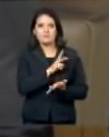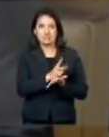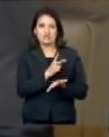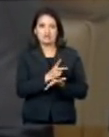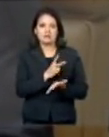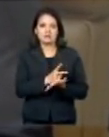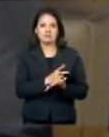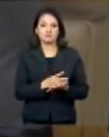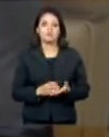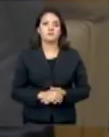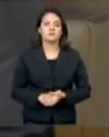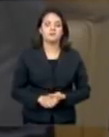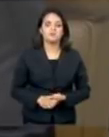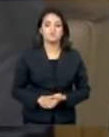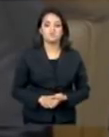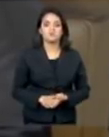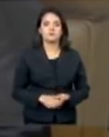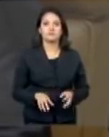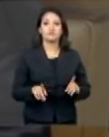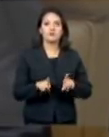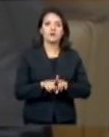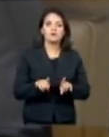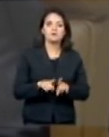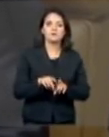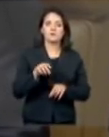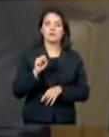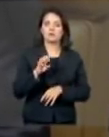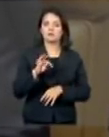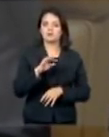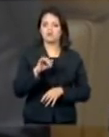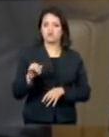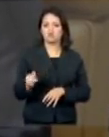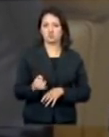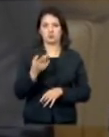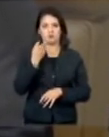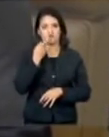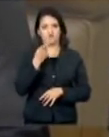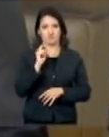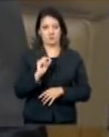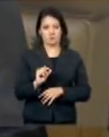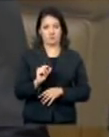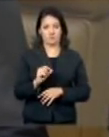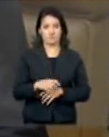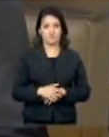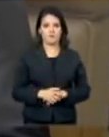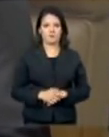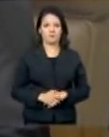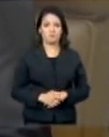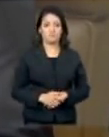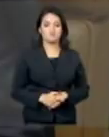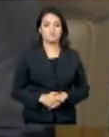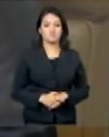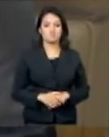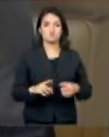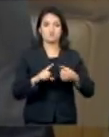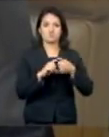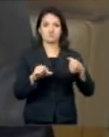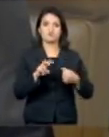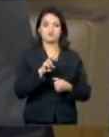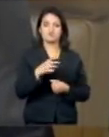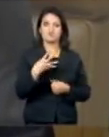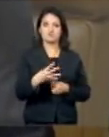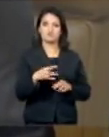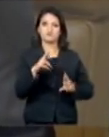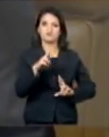salientou aquela alta corte judiciária o egrégio superior tribunal de justiça nos termos do artigo 54 parágrafo